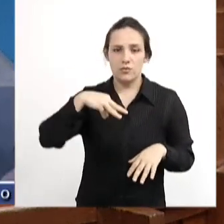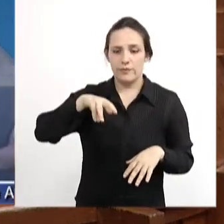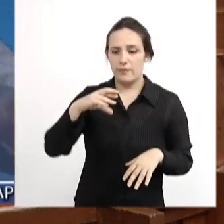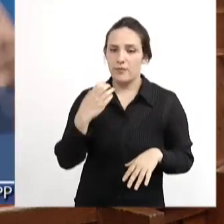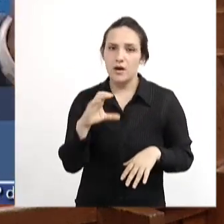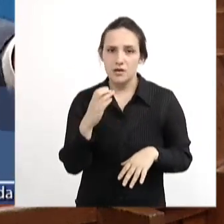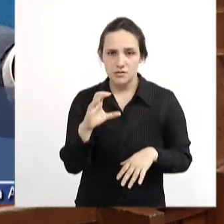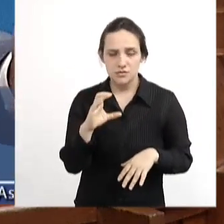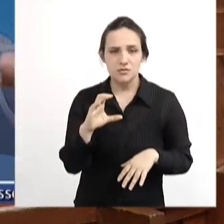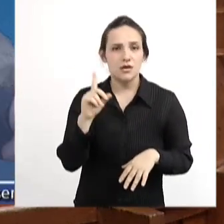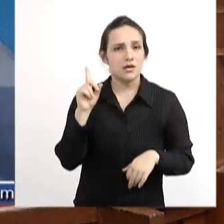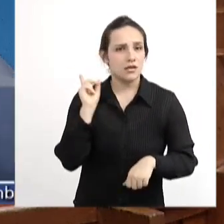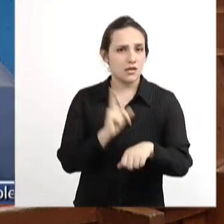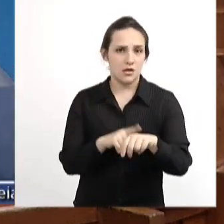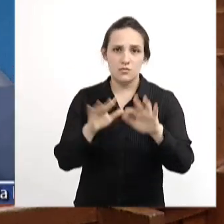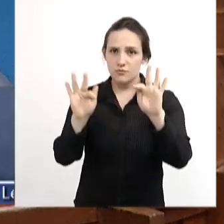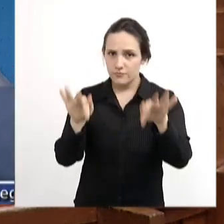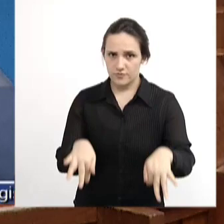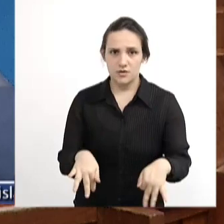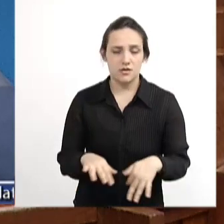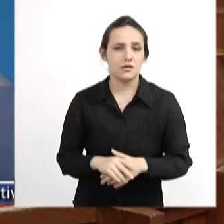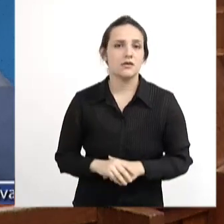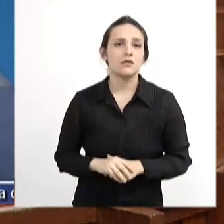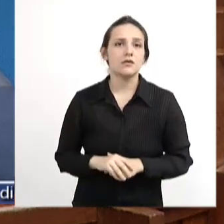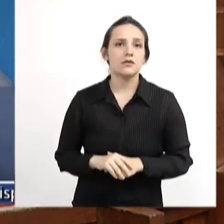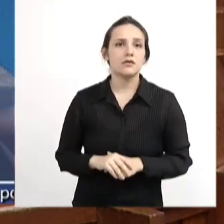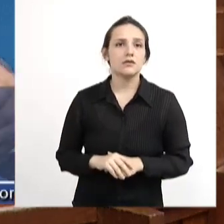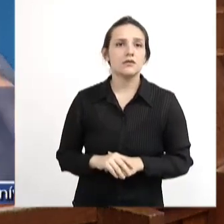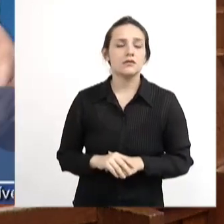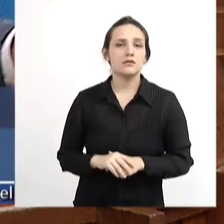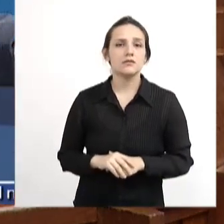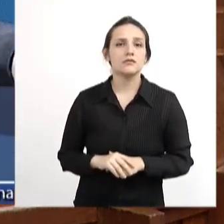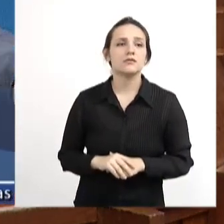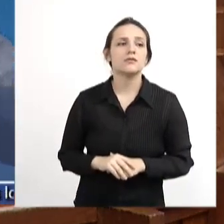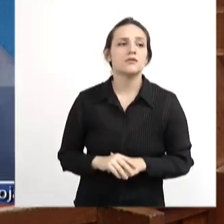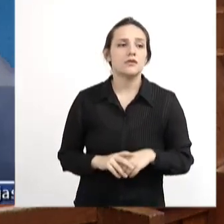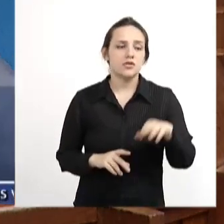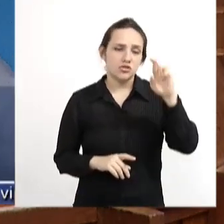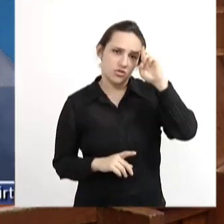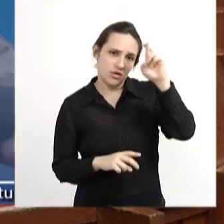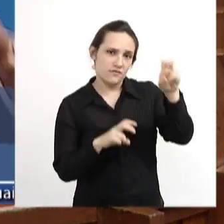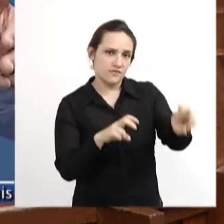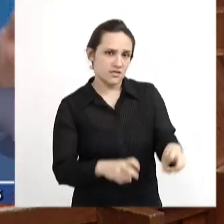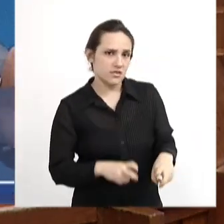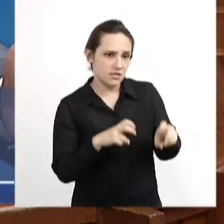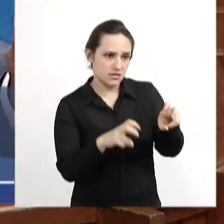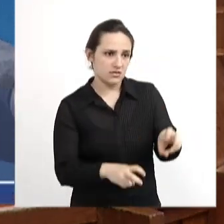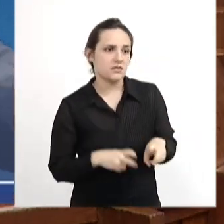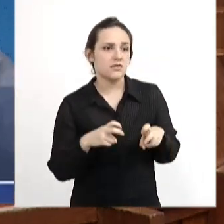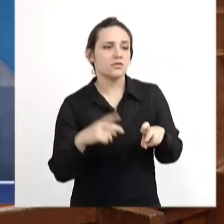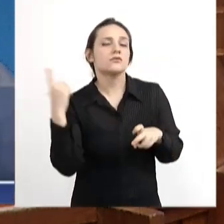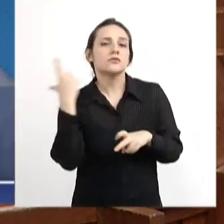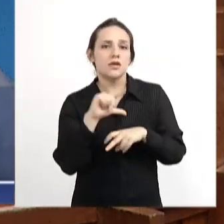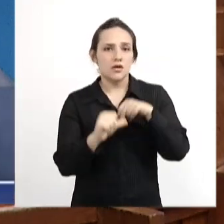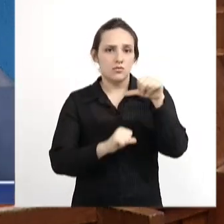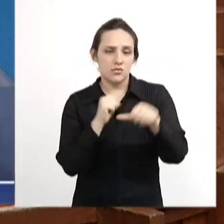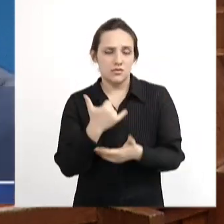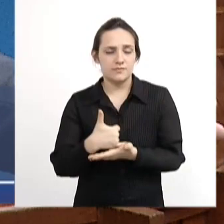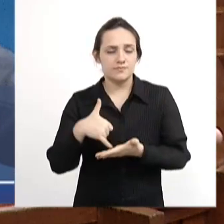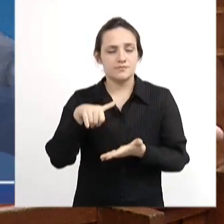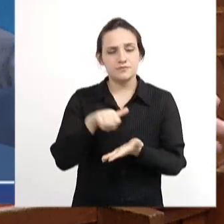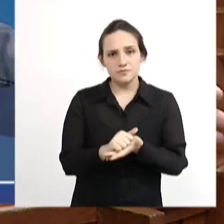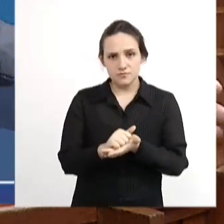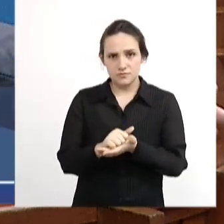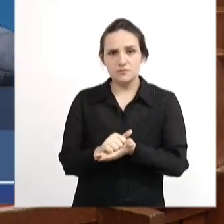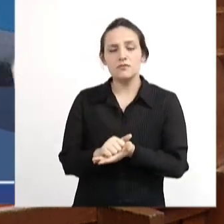época final para que nós, produtores rurais, grande, pequeno ou médio, faça a renovação das suas